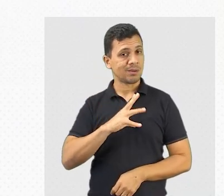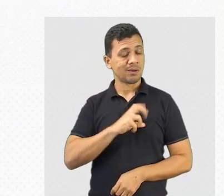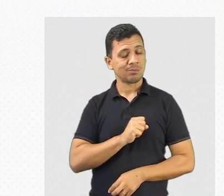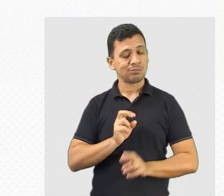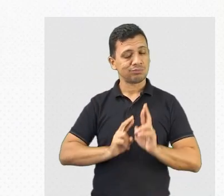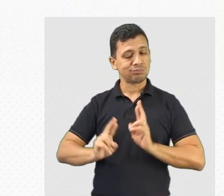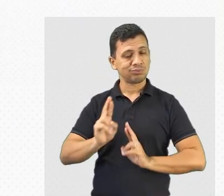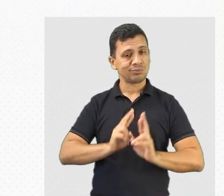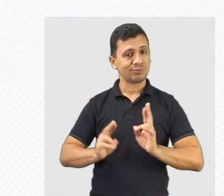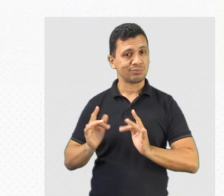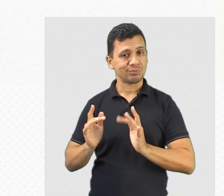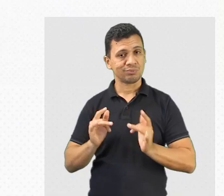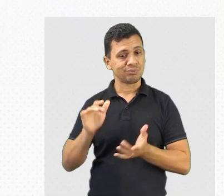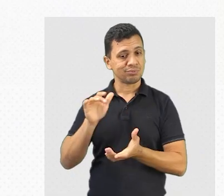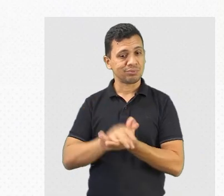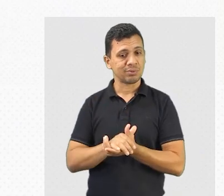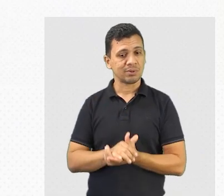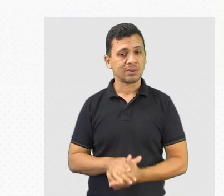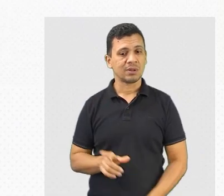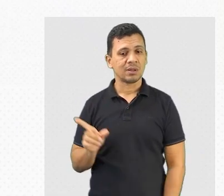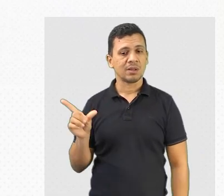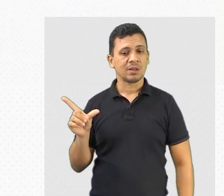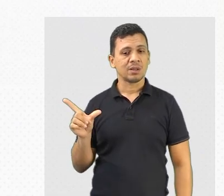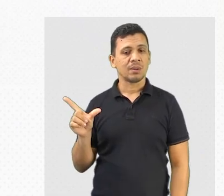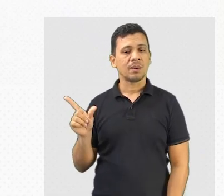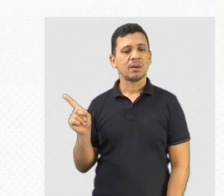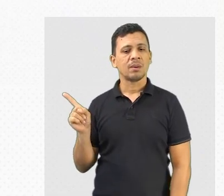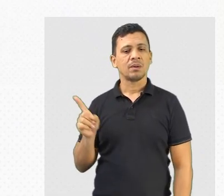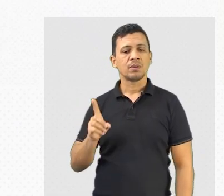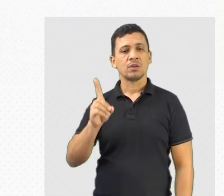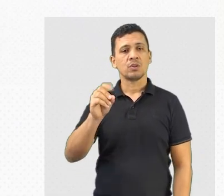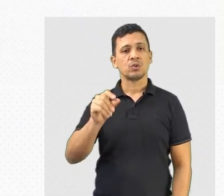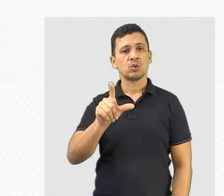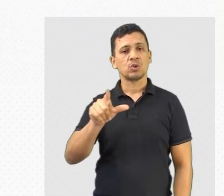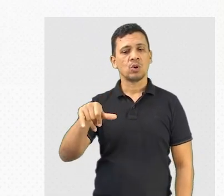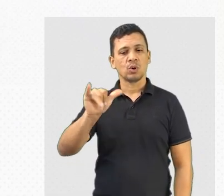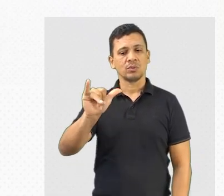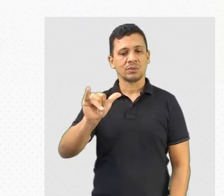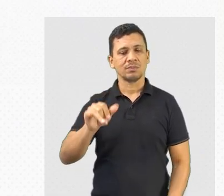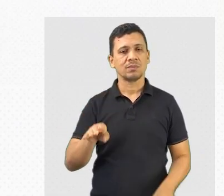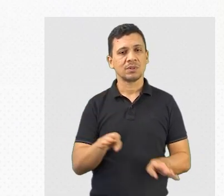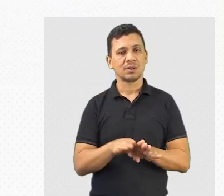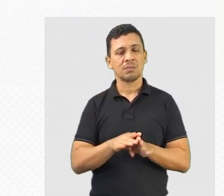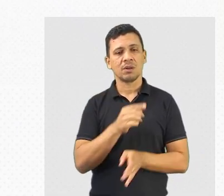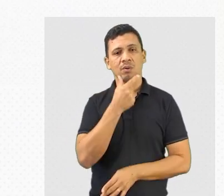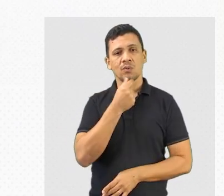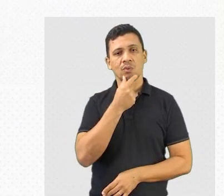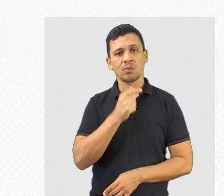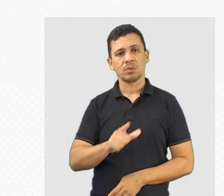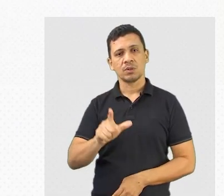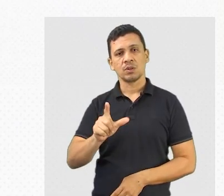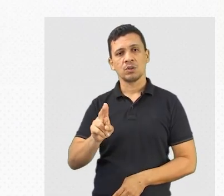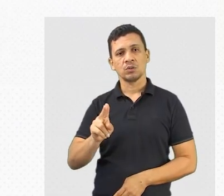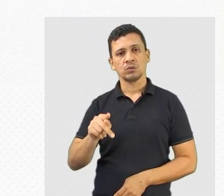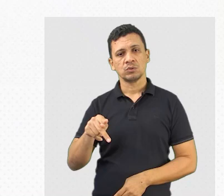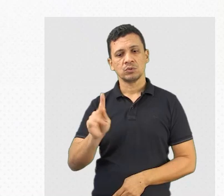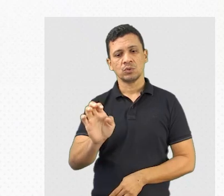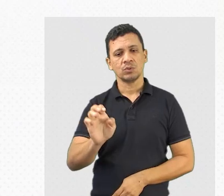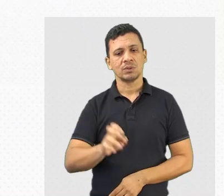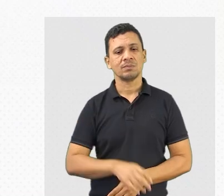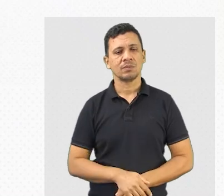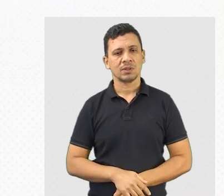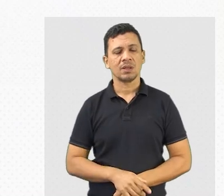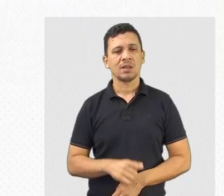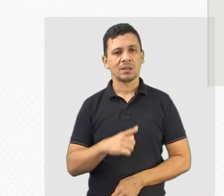Aqui tem uma cantora antiga, que é a Dolly Parton, e tem também o Luke Bryan. Mas você encontra cantores country